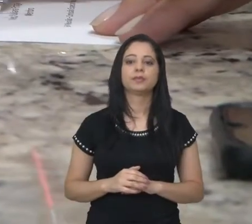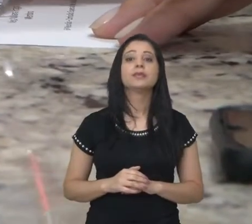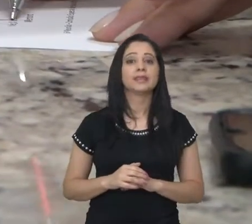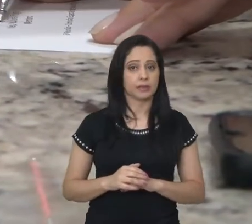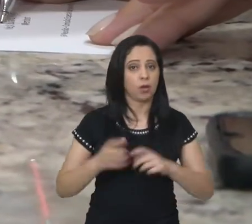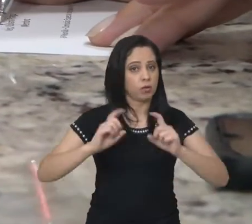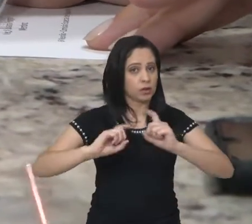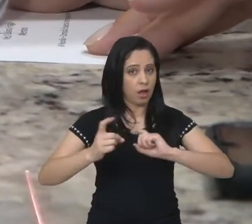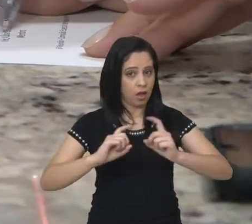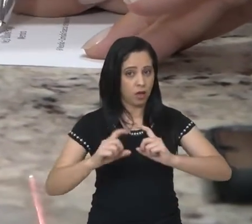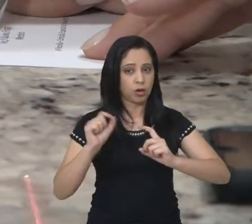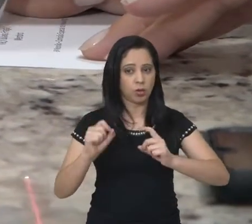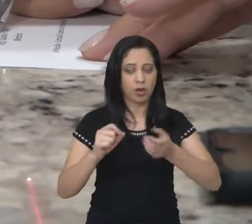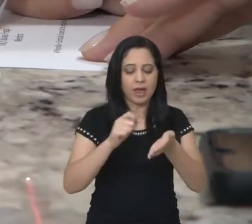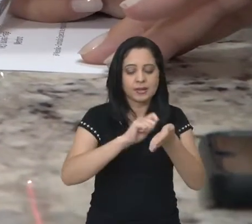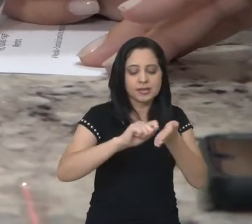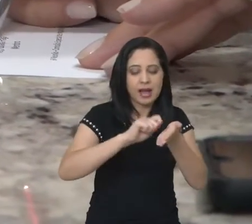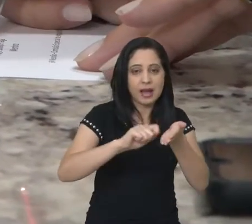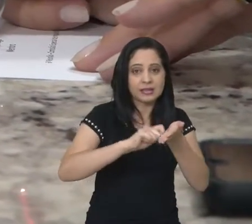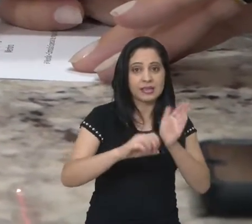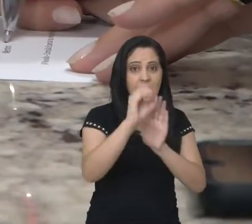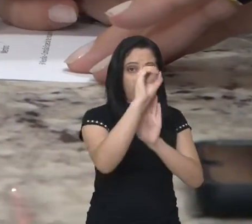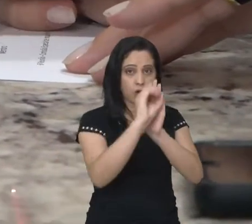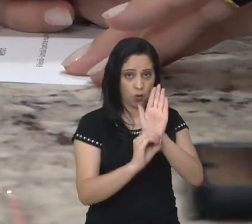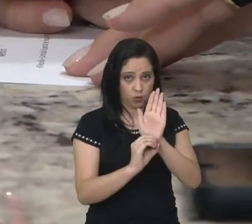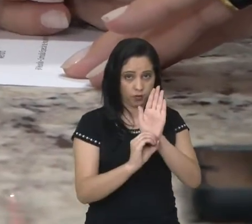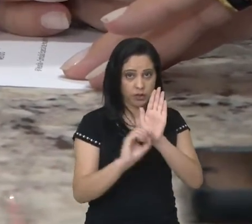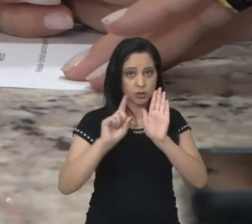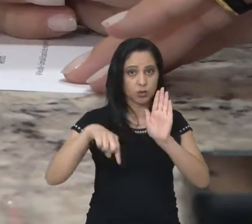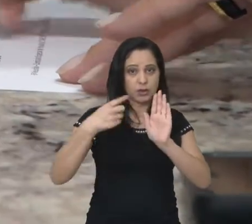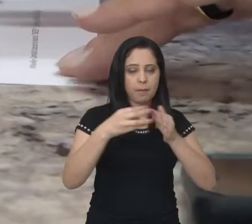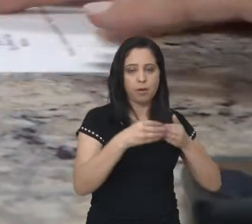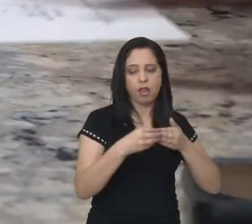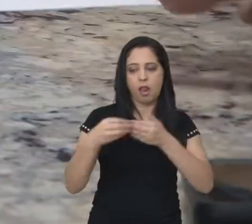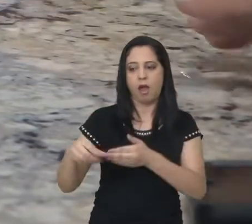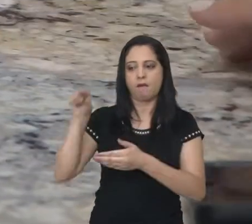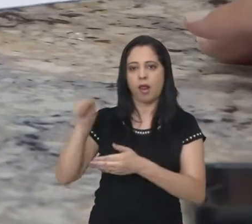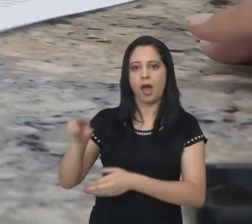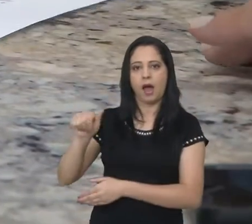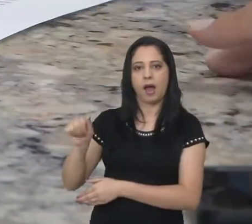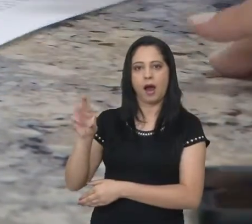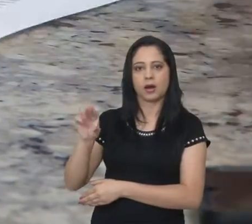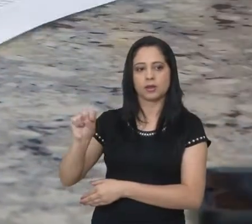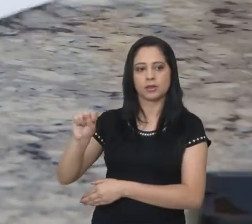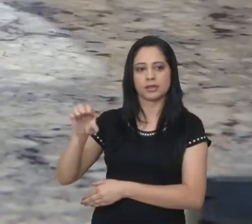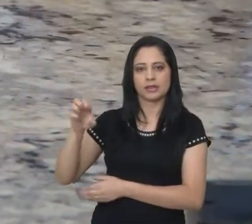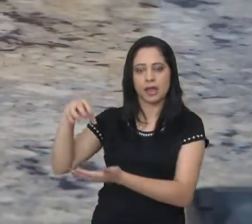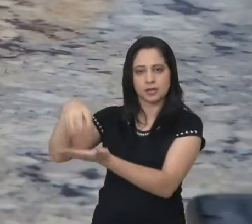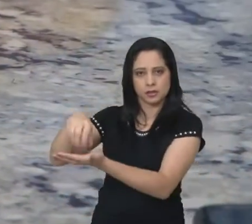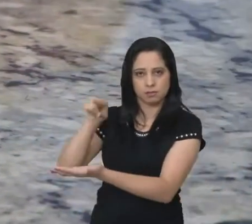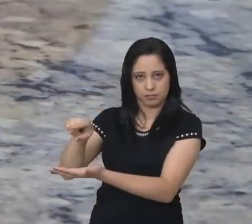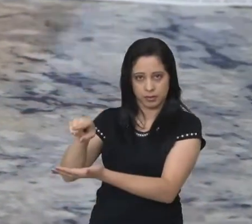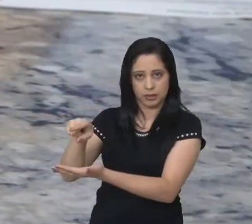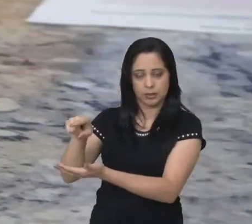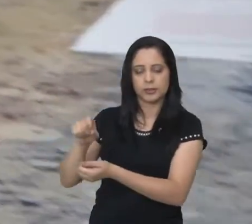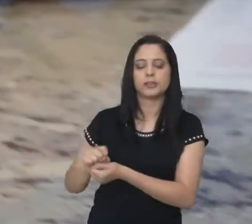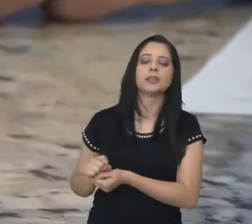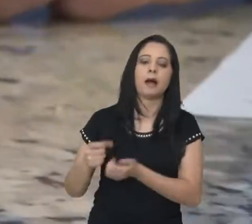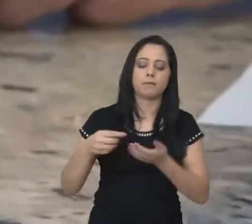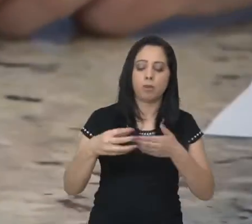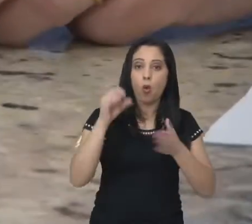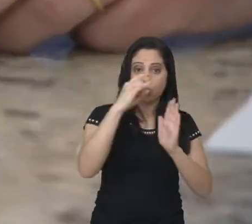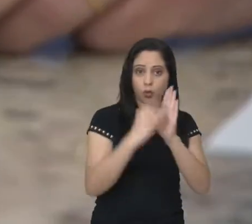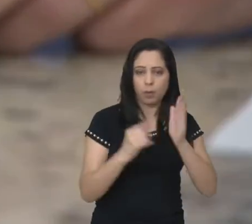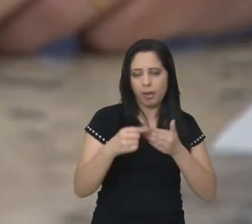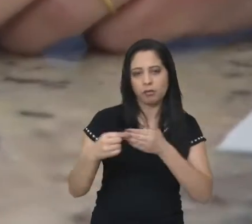Neste encontro, os vereadores assinaram um ofício que será encaminhado à Arcesp, a Agência Reguladora de Serviços Públicos do